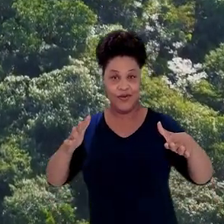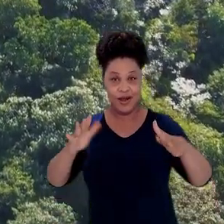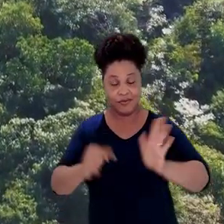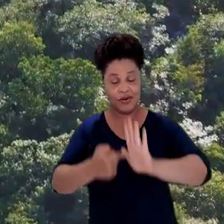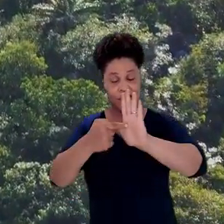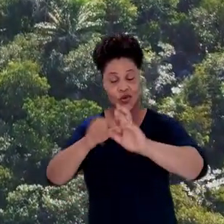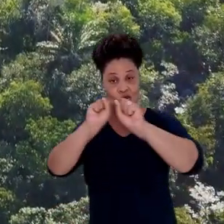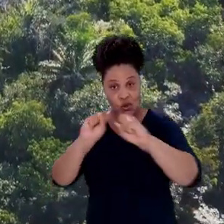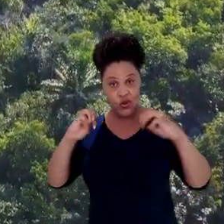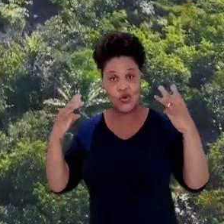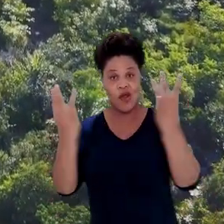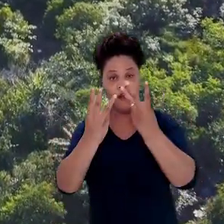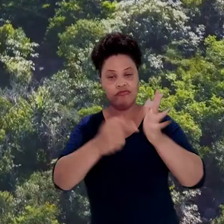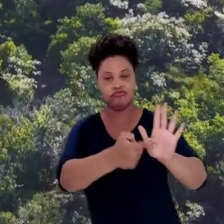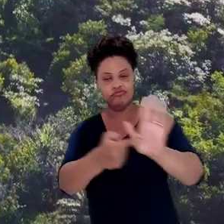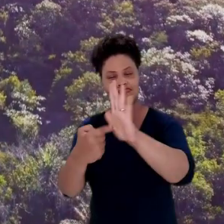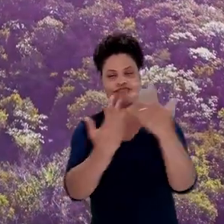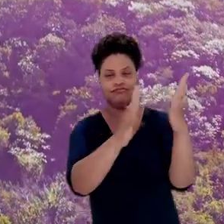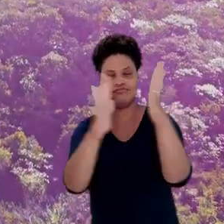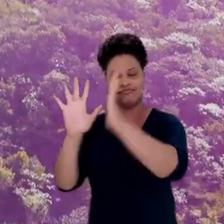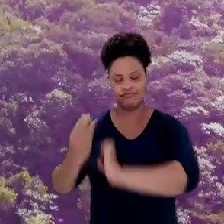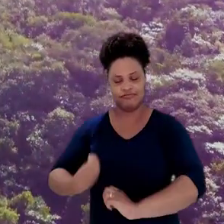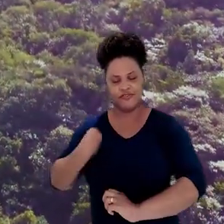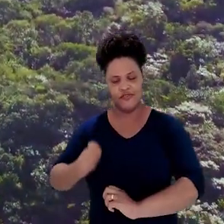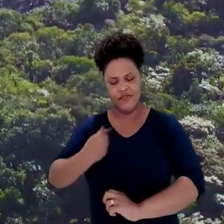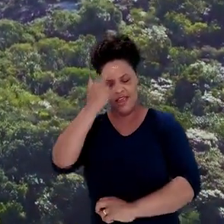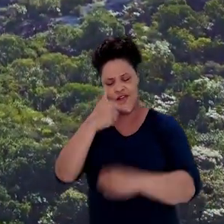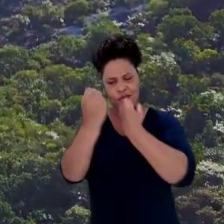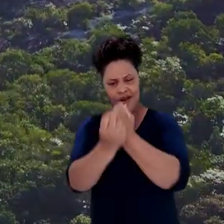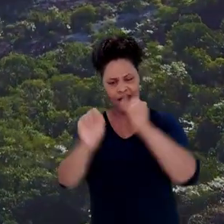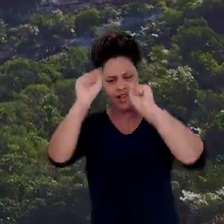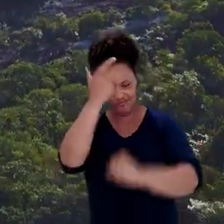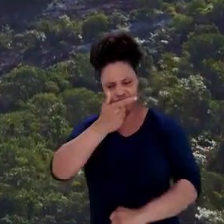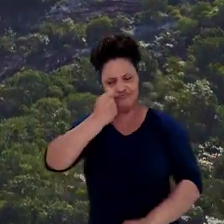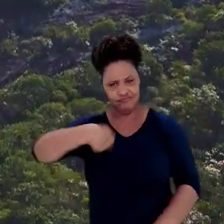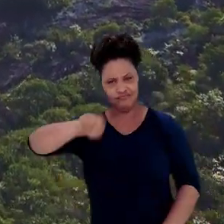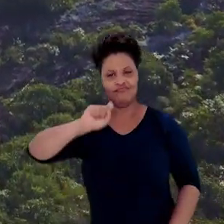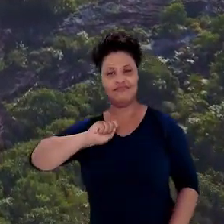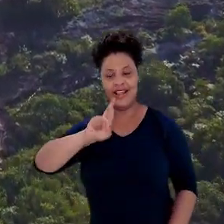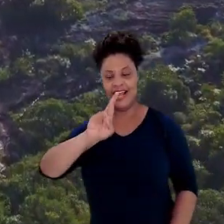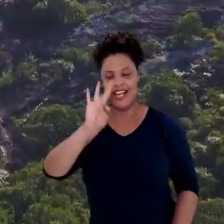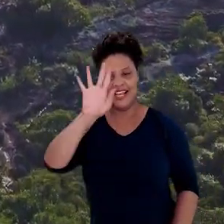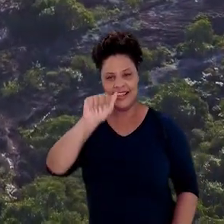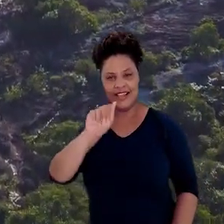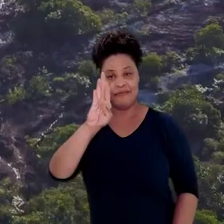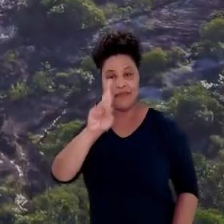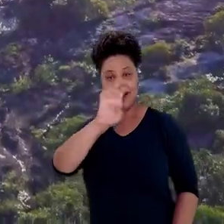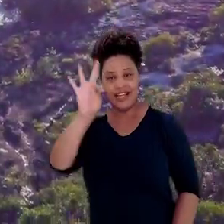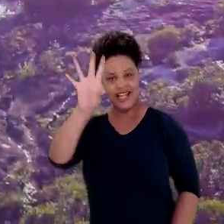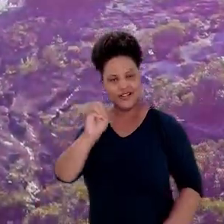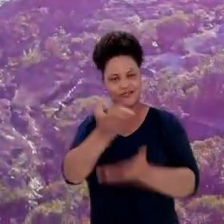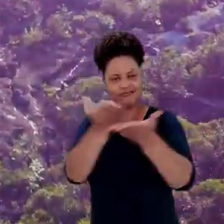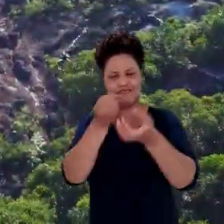água. Esse show é uma celebração por eu ter escolhido viver e ser livre para ser o que eu sou.